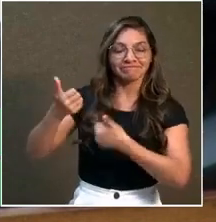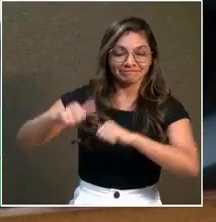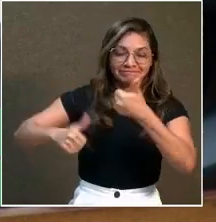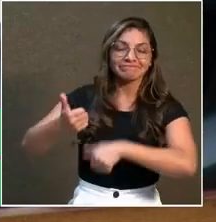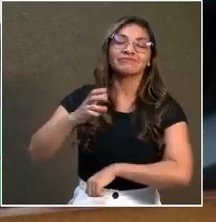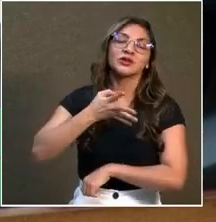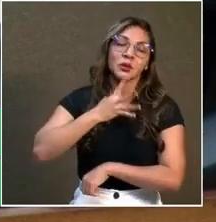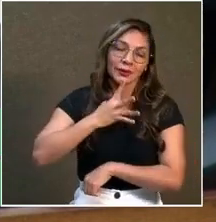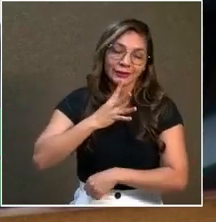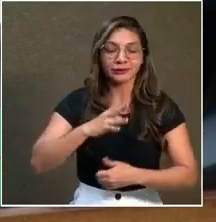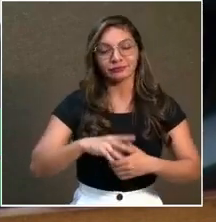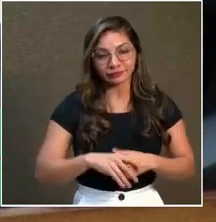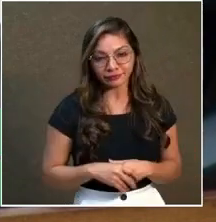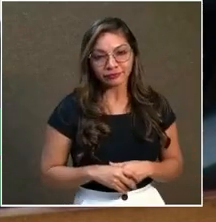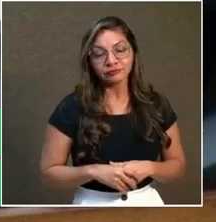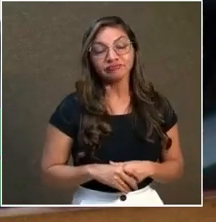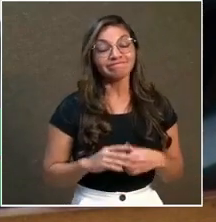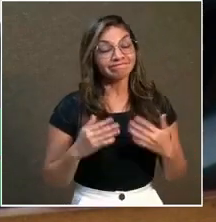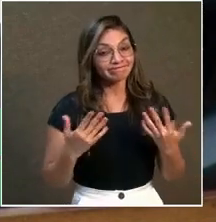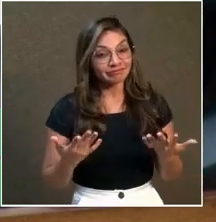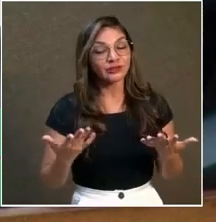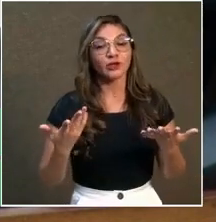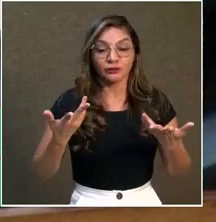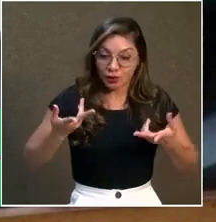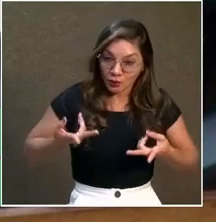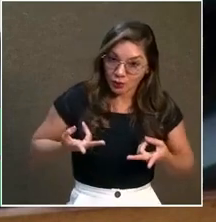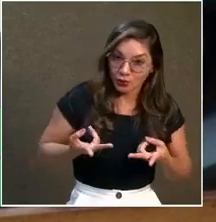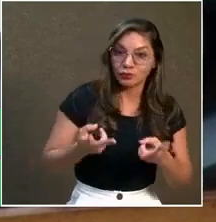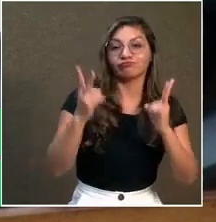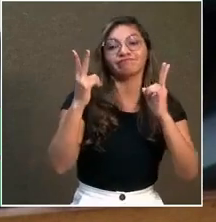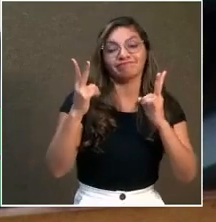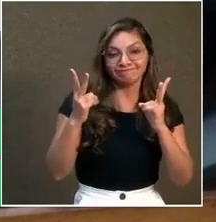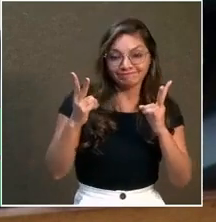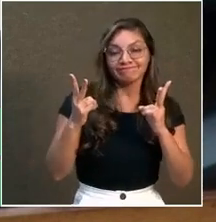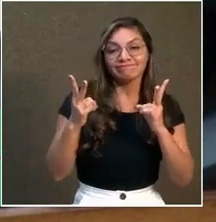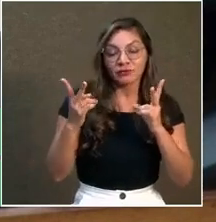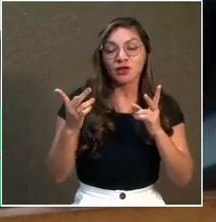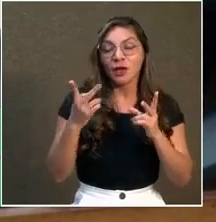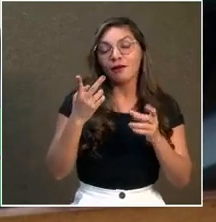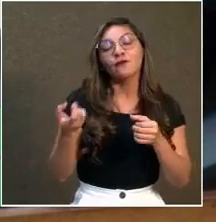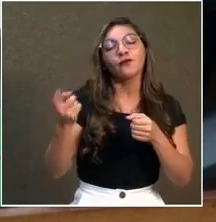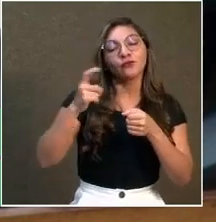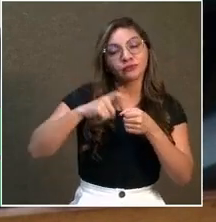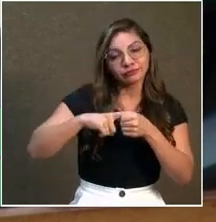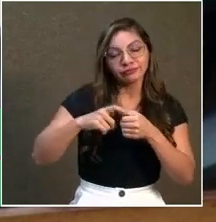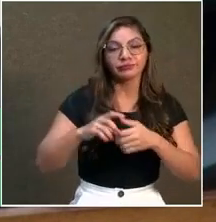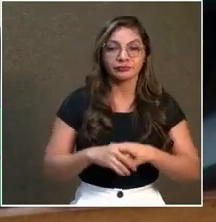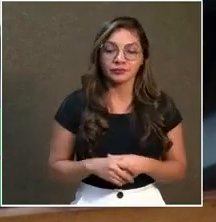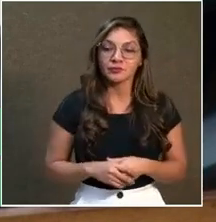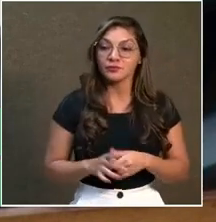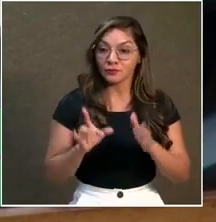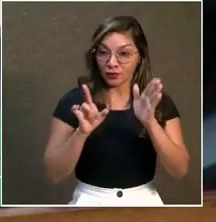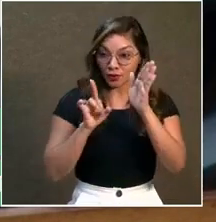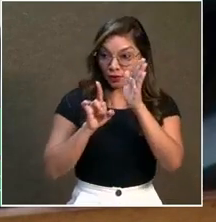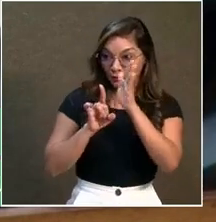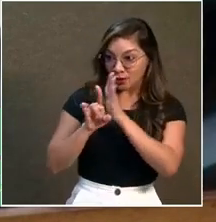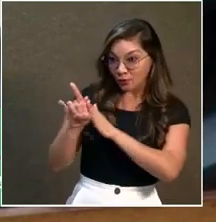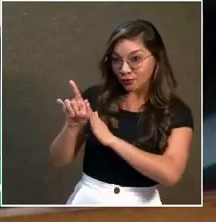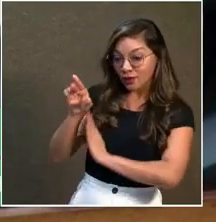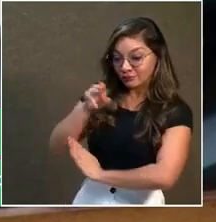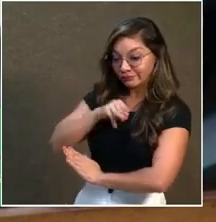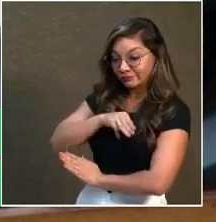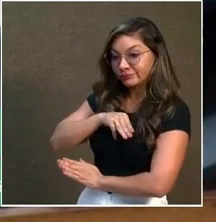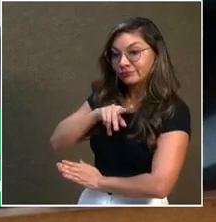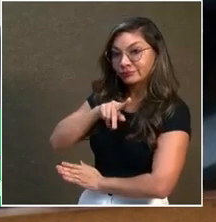implicações. Então, assim, a gente vai prosseguir a sessão, tá? Vou perguntar agora para o Ministério